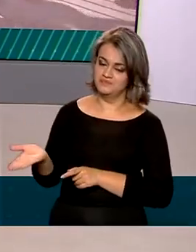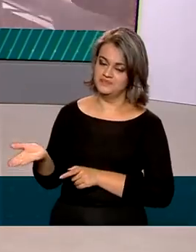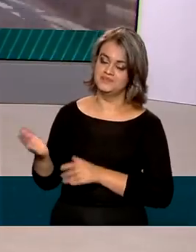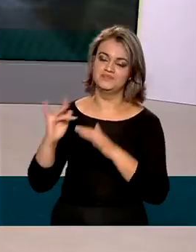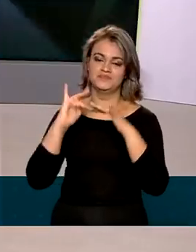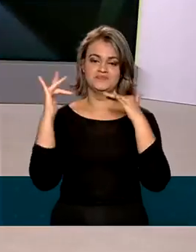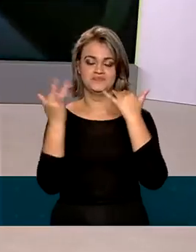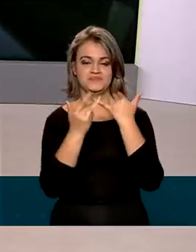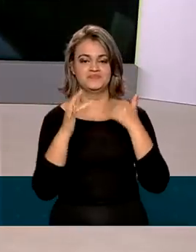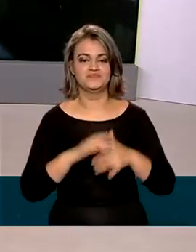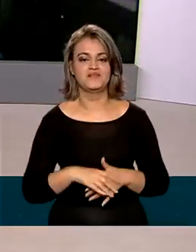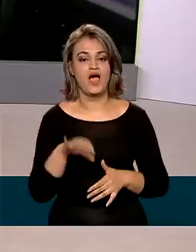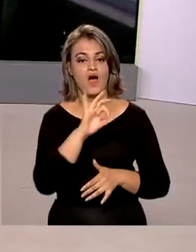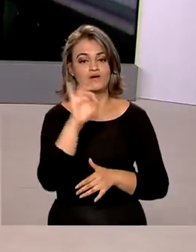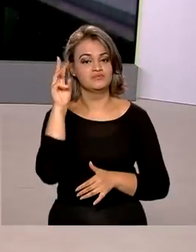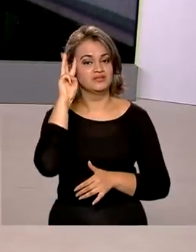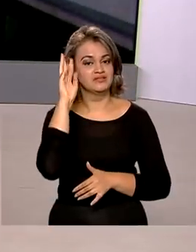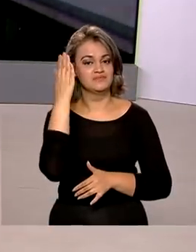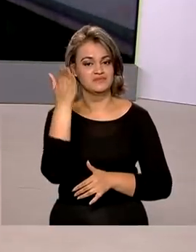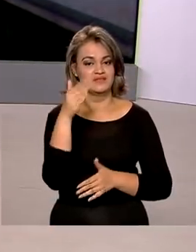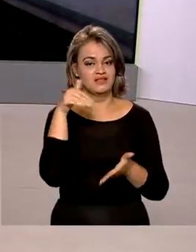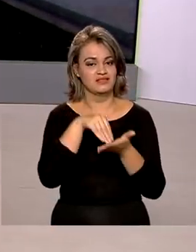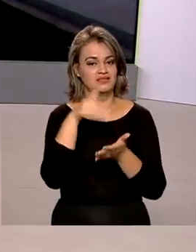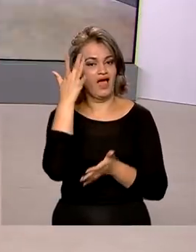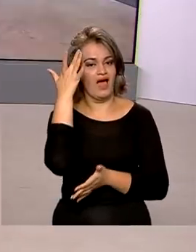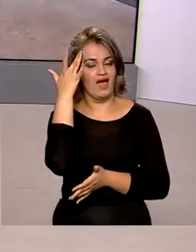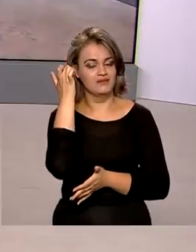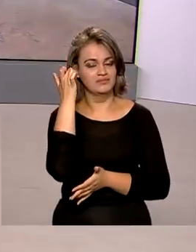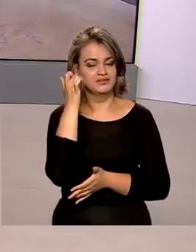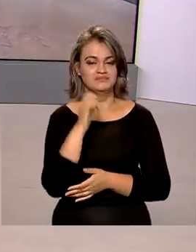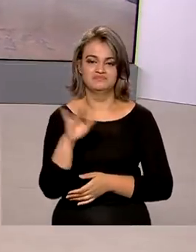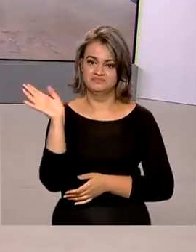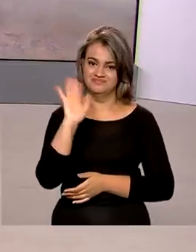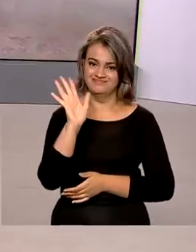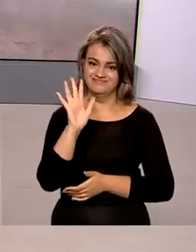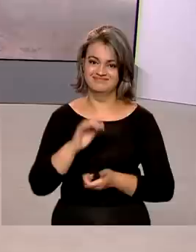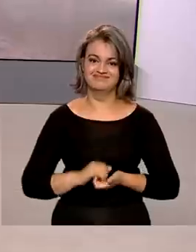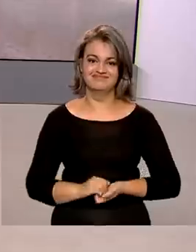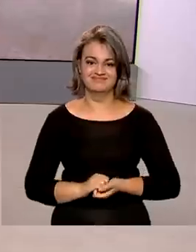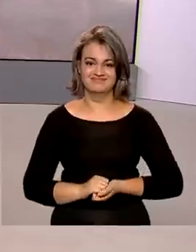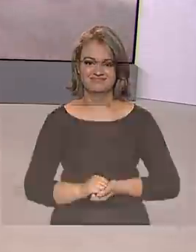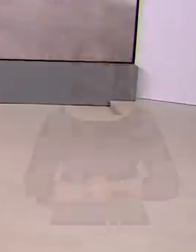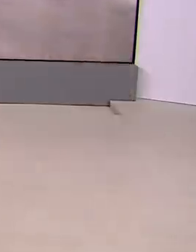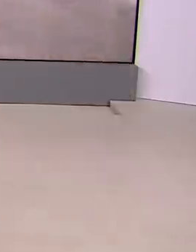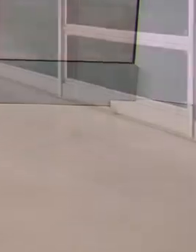as nossas redes sociais. Ótima terça-feira para você. A gente se volta a se encontrar amanhã. Até lá!